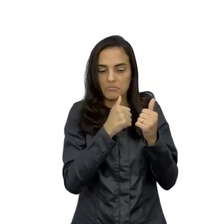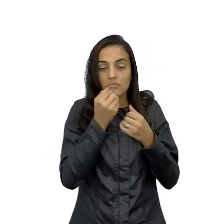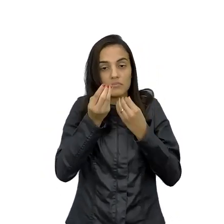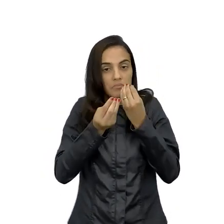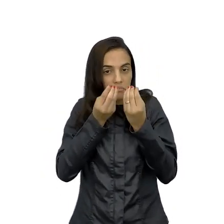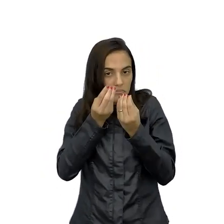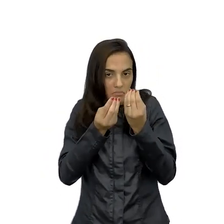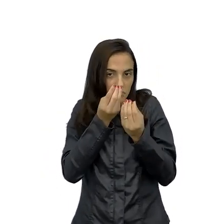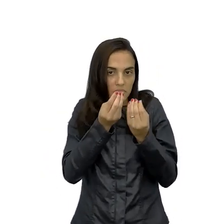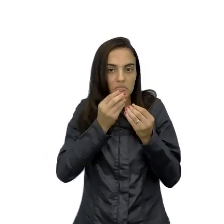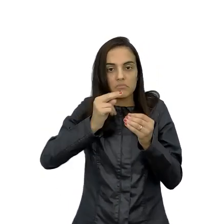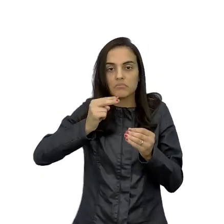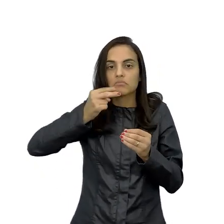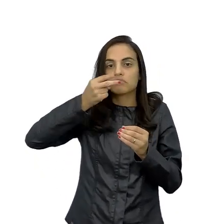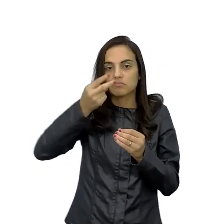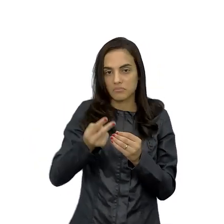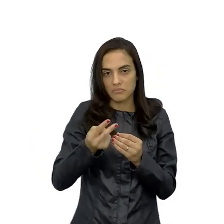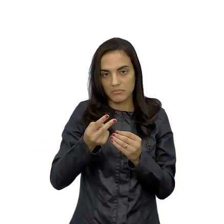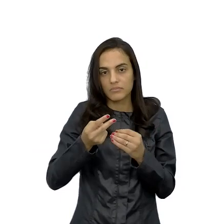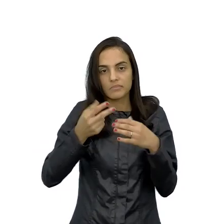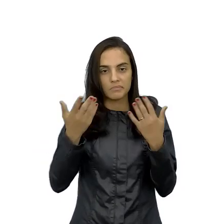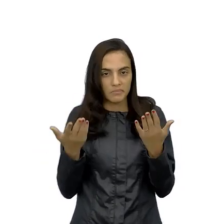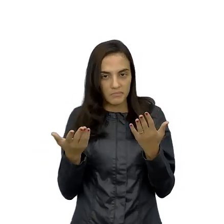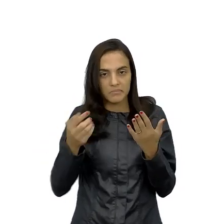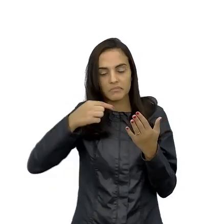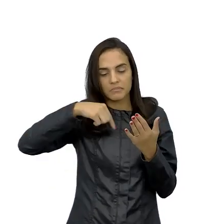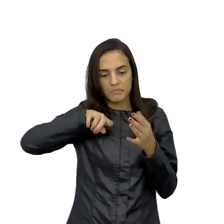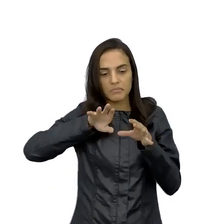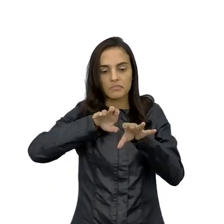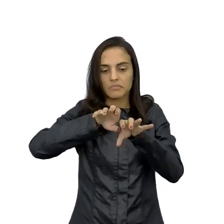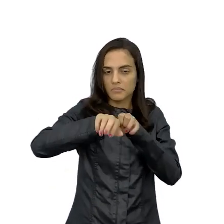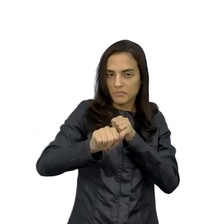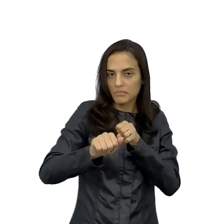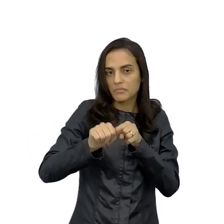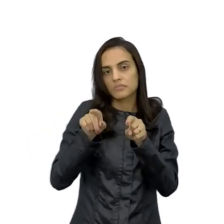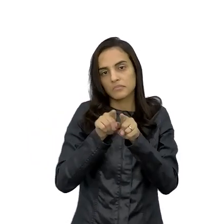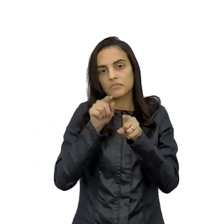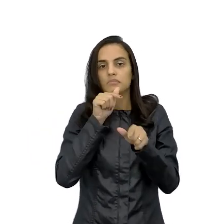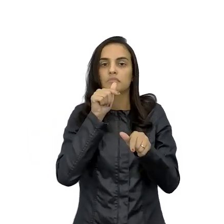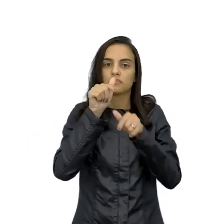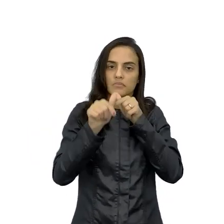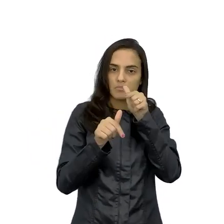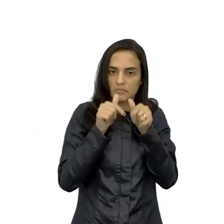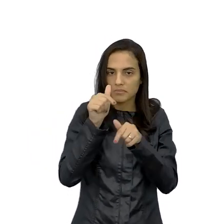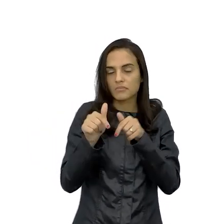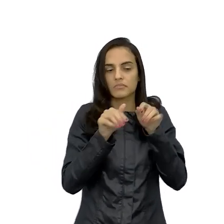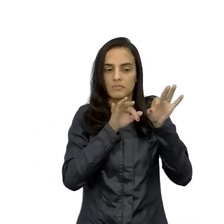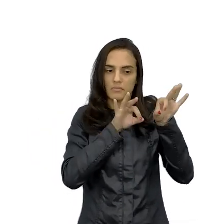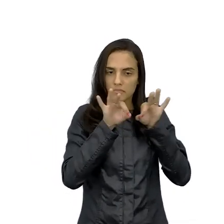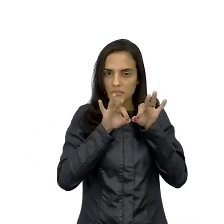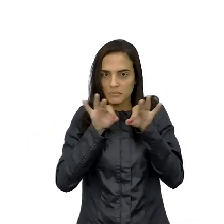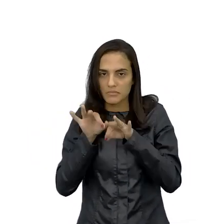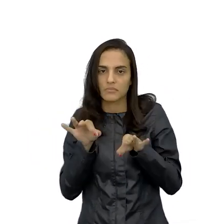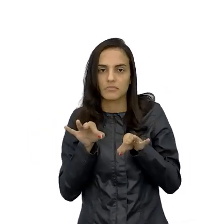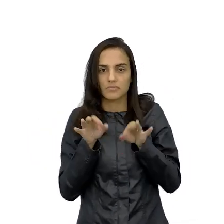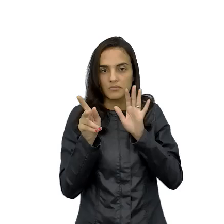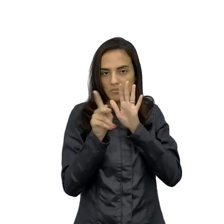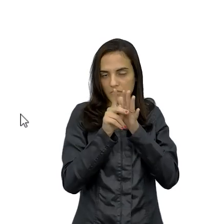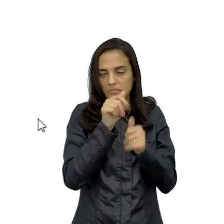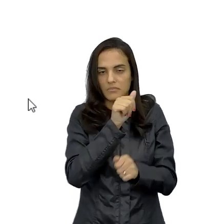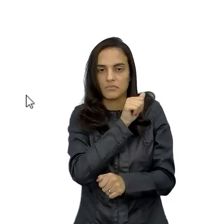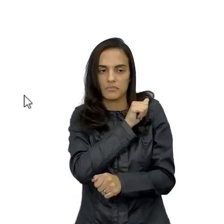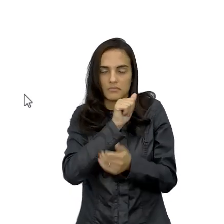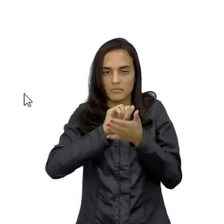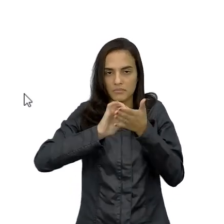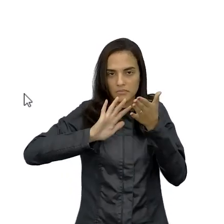é que vai ser o desdobramento disso, tanto na nossa formação, quanto no trabalho de planejamento das atividades